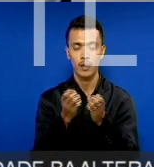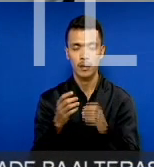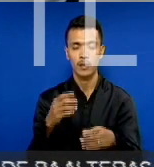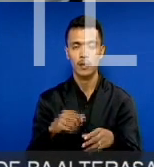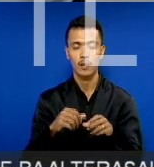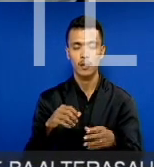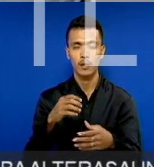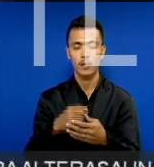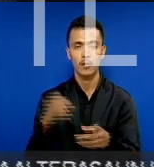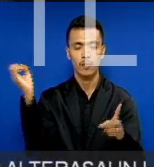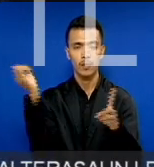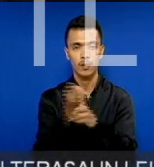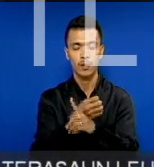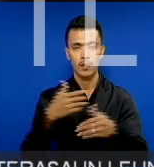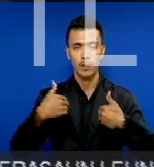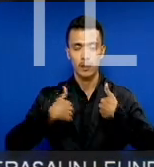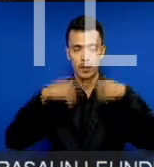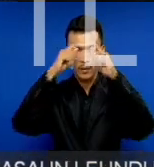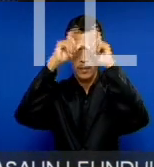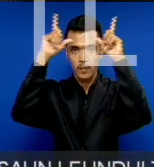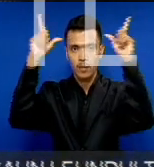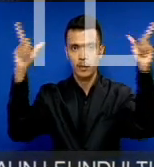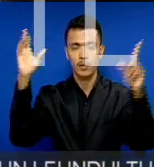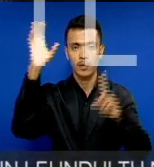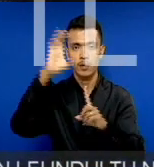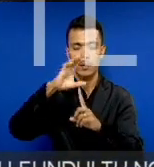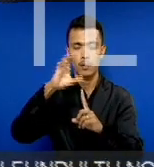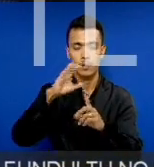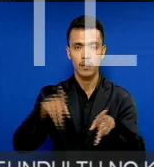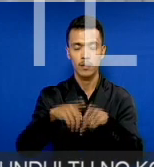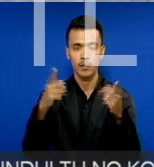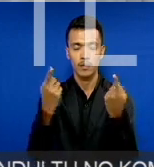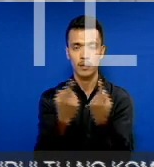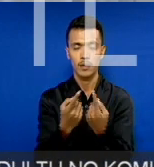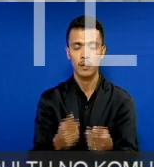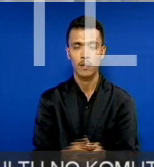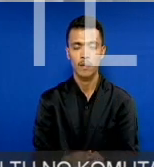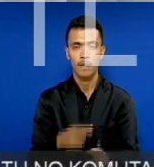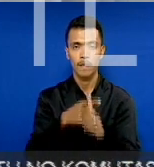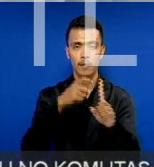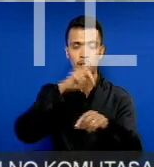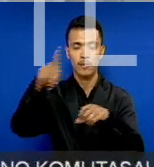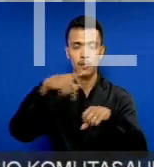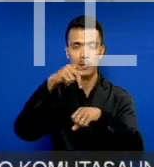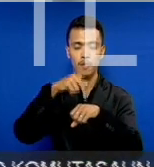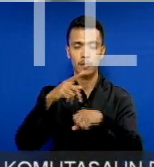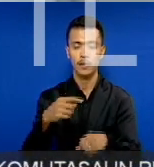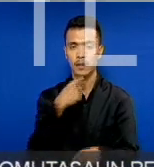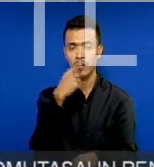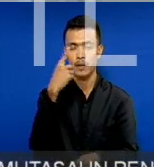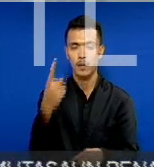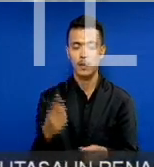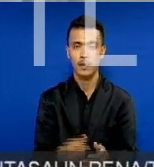explora oportunidade de investimento e Timor-Leste. Chefe delegação investidor Makiki City Husi Filipina, Martin Subiru